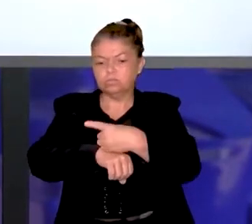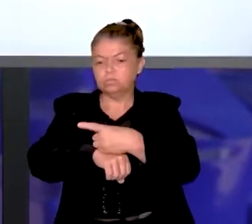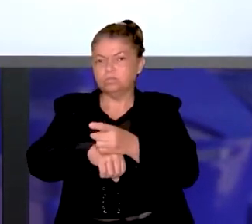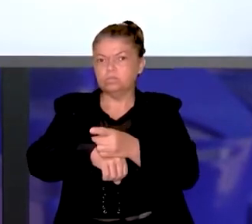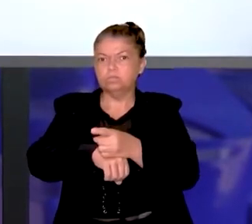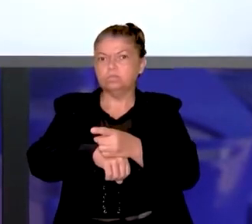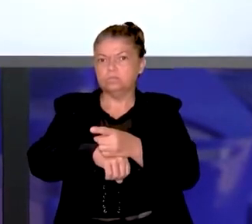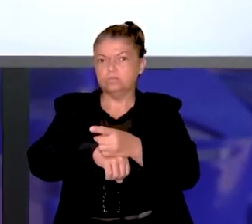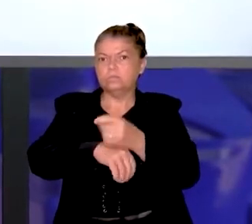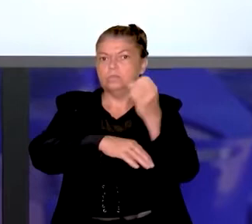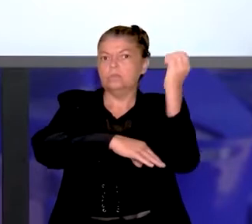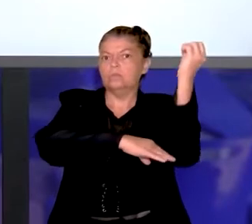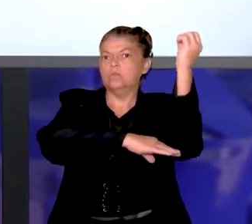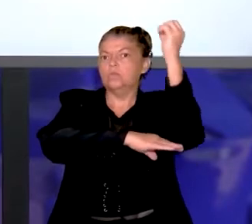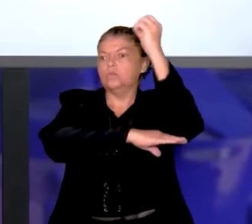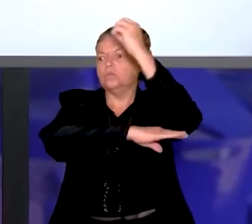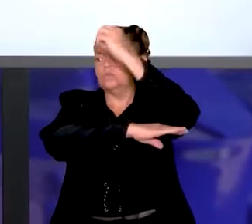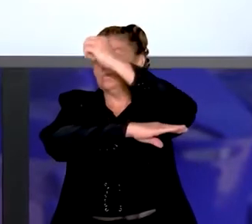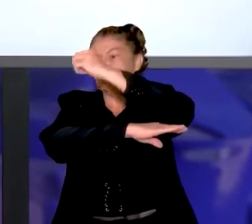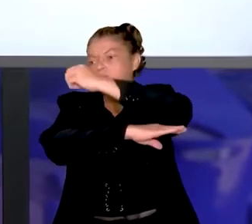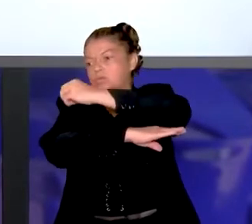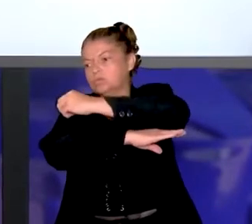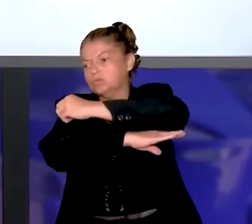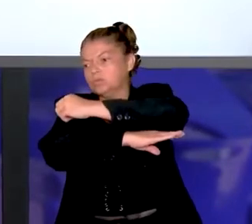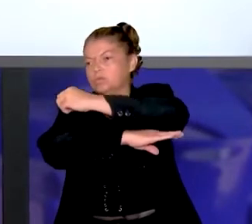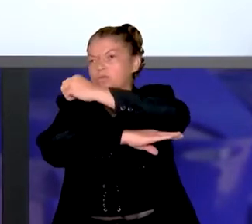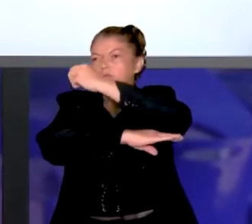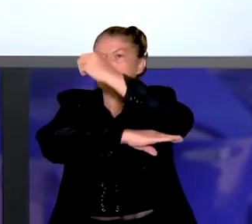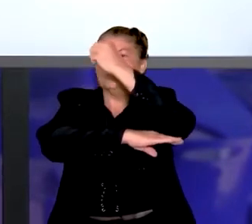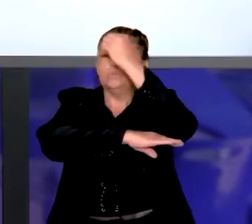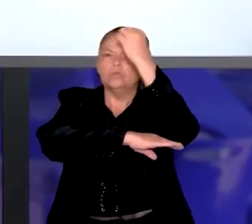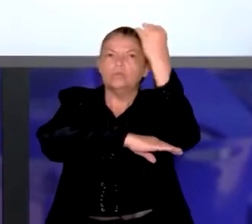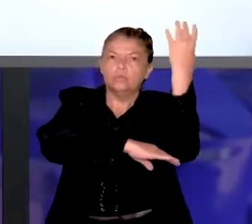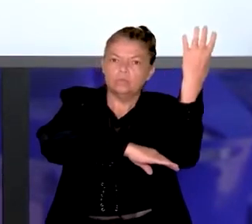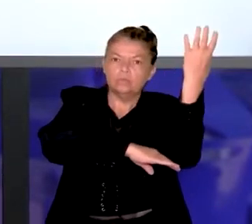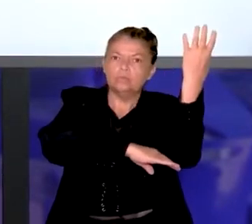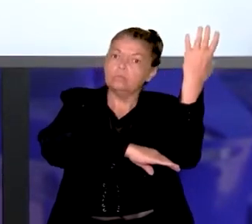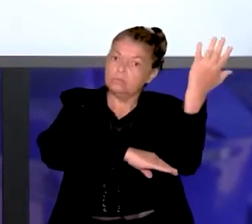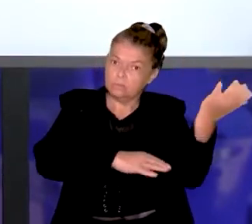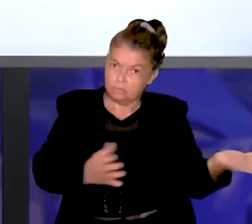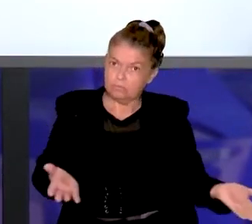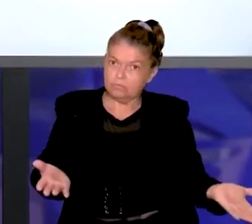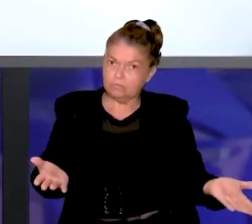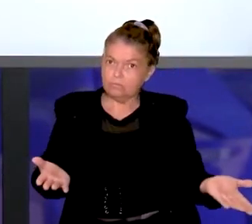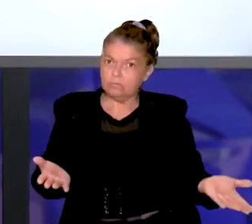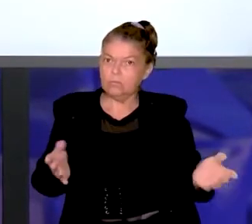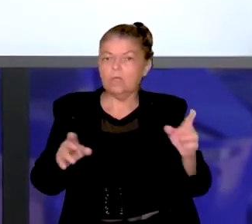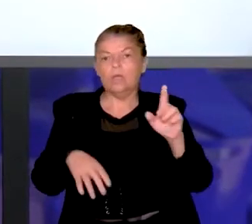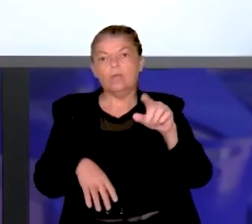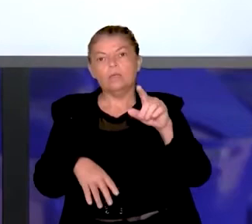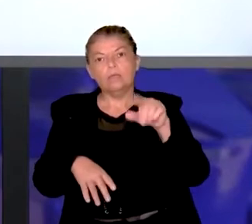nascente, poente, oeste. Esses são os pontos cardeais e colaterais.